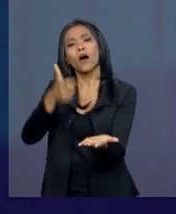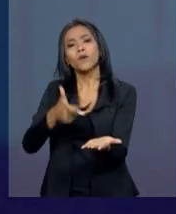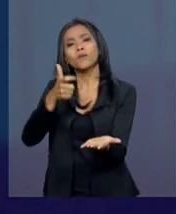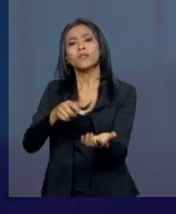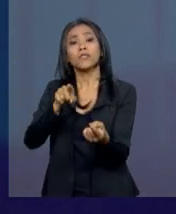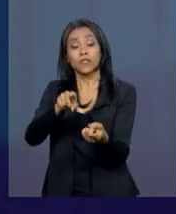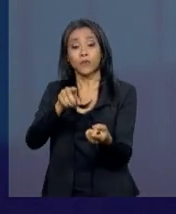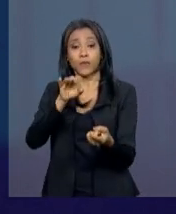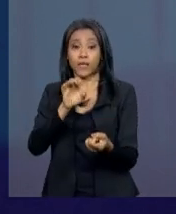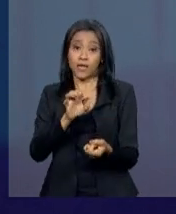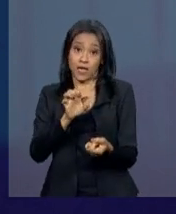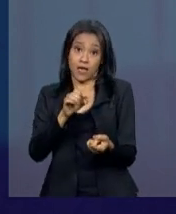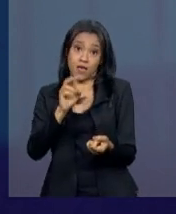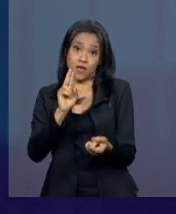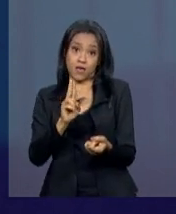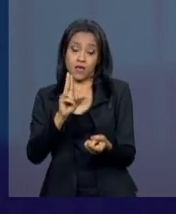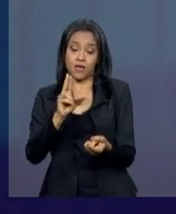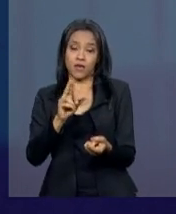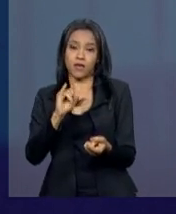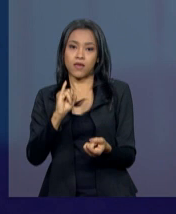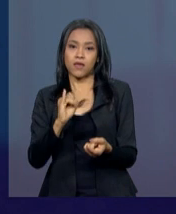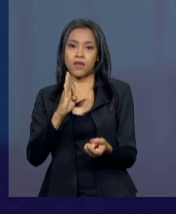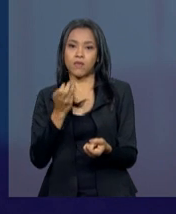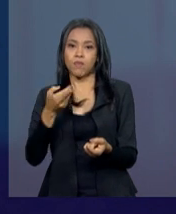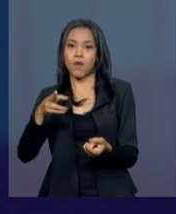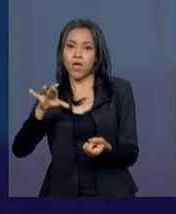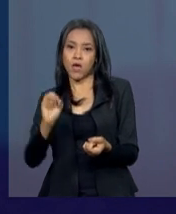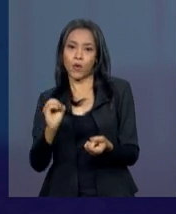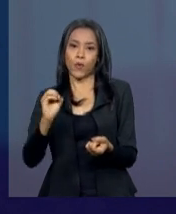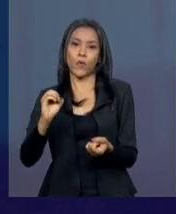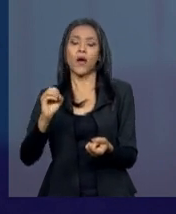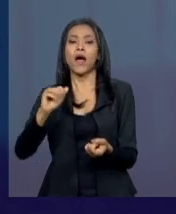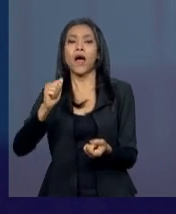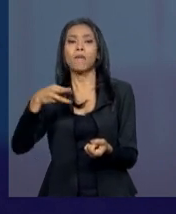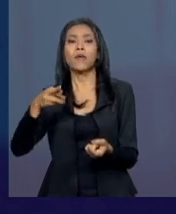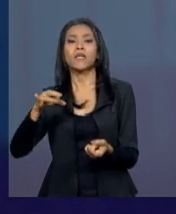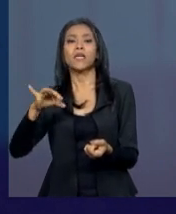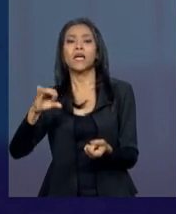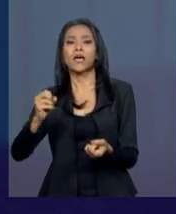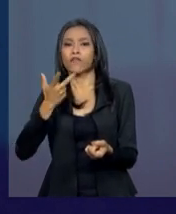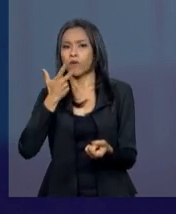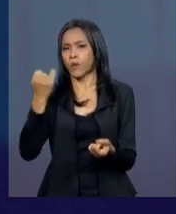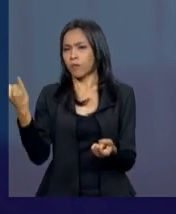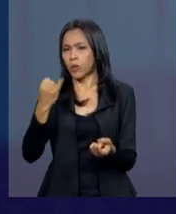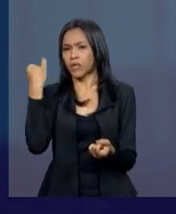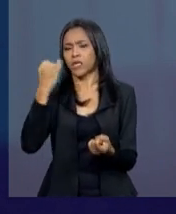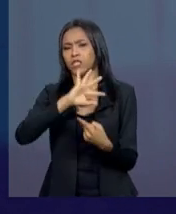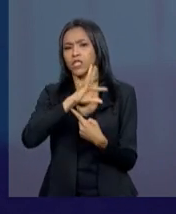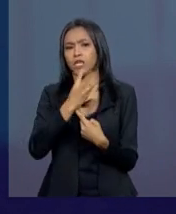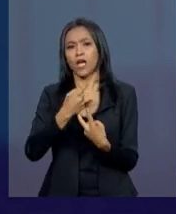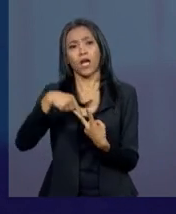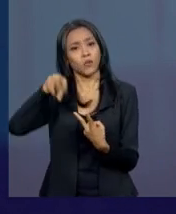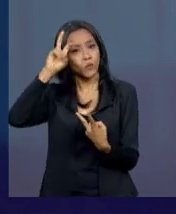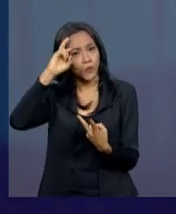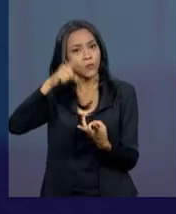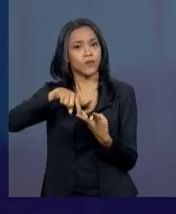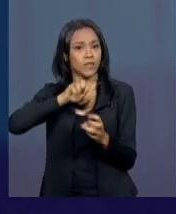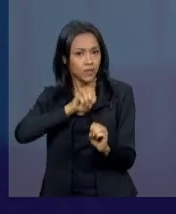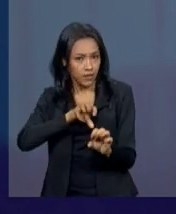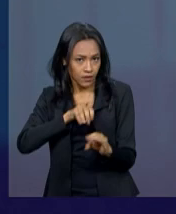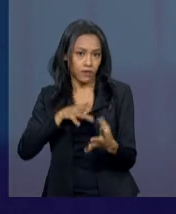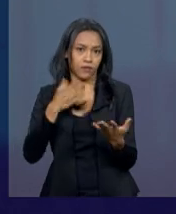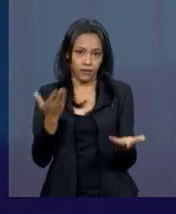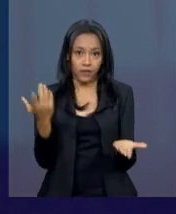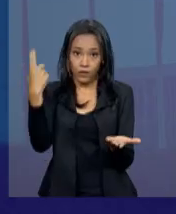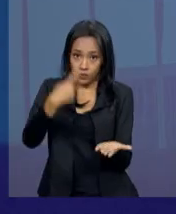ela falou sobre a agenda da juventude 2030 falou sobre importantes a importância de arte cultura e educação nessa agenda